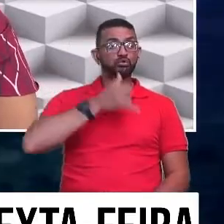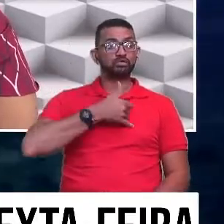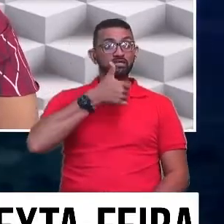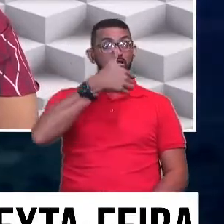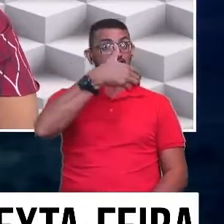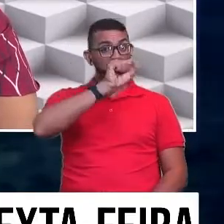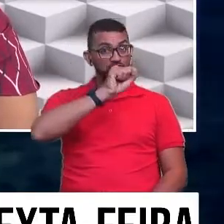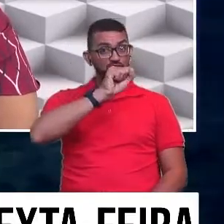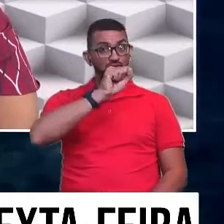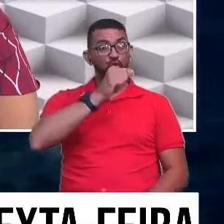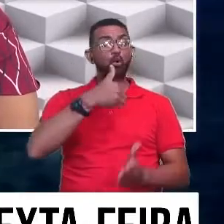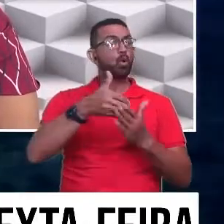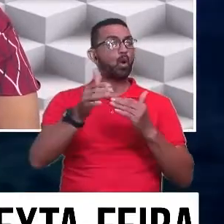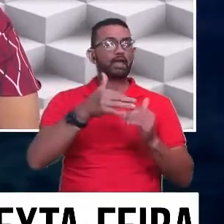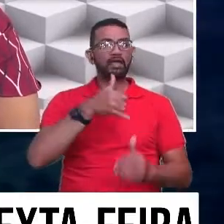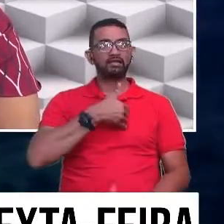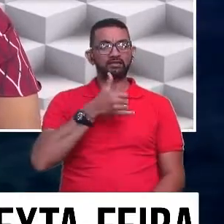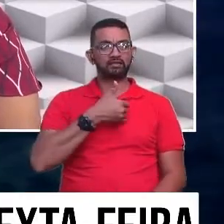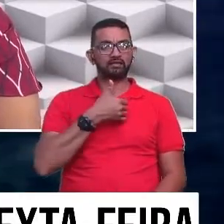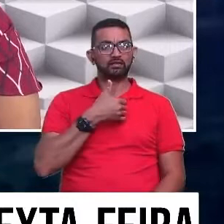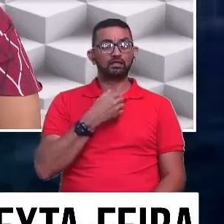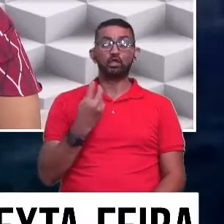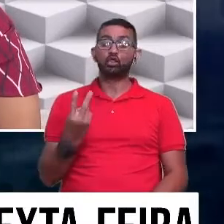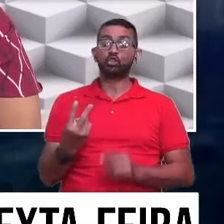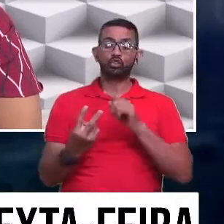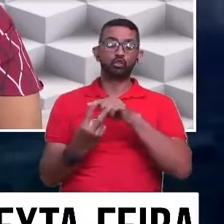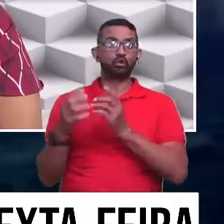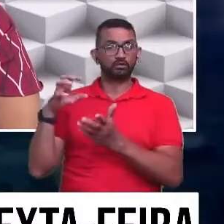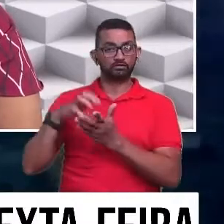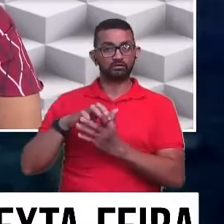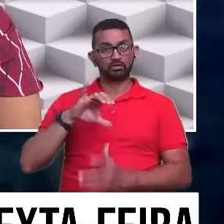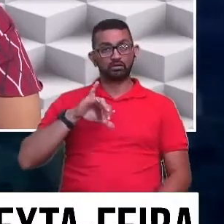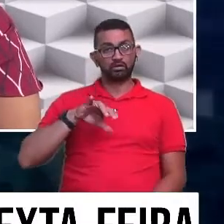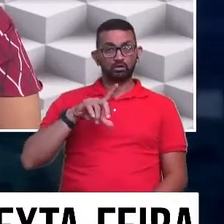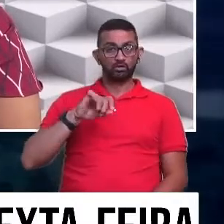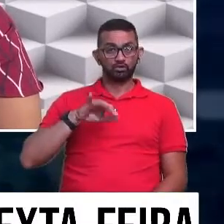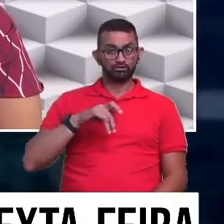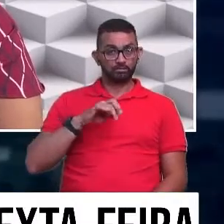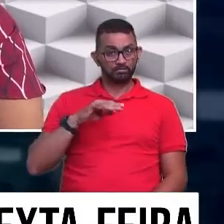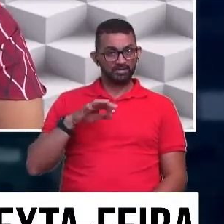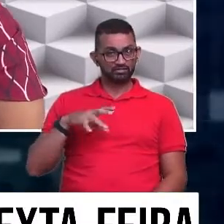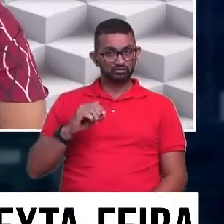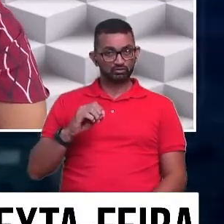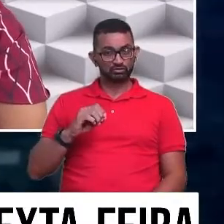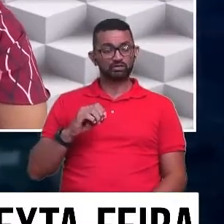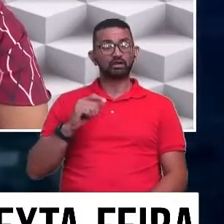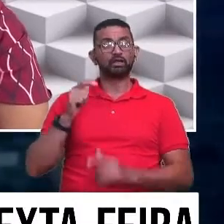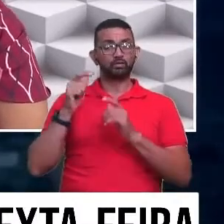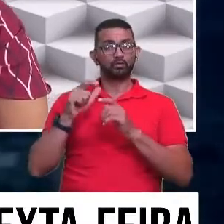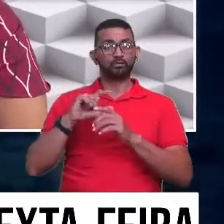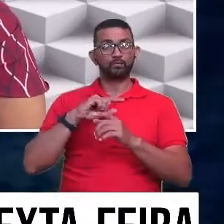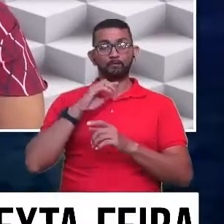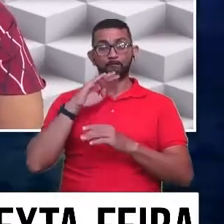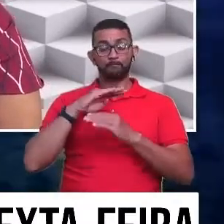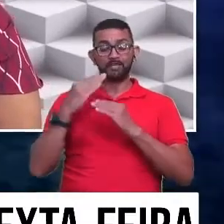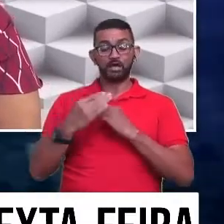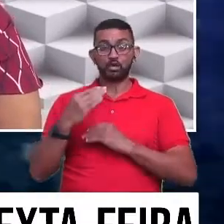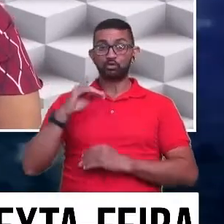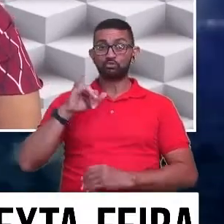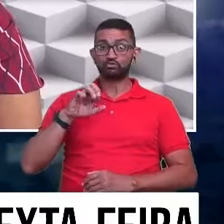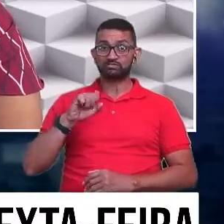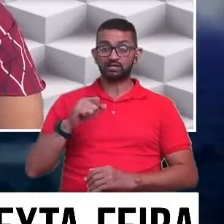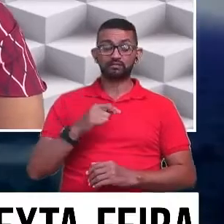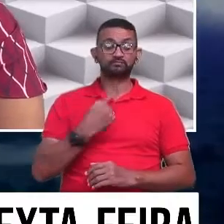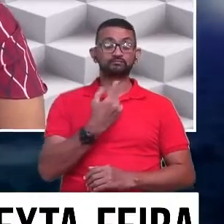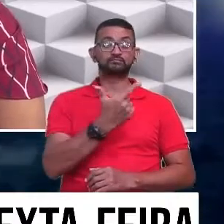adultos com 18 anos ou mais qualquer idade serão em dois locais loja maçônica união e fraternidade no